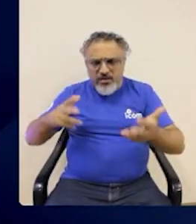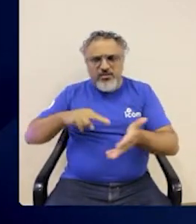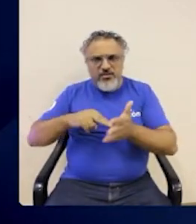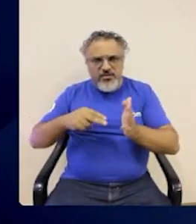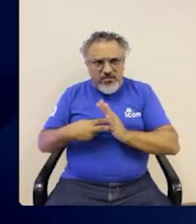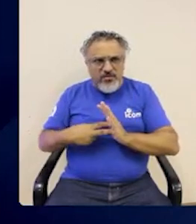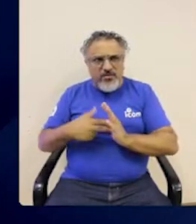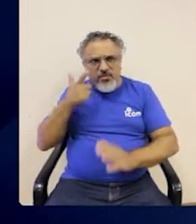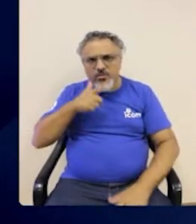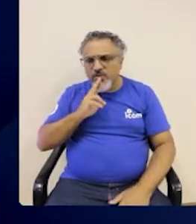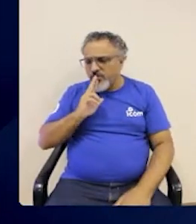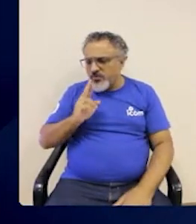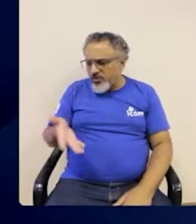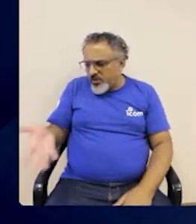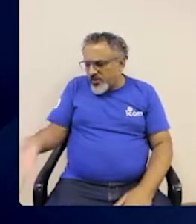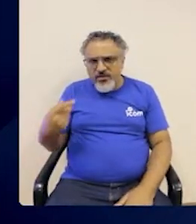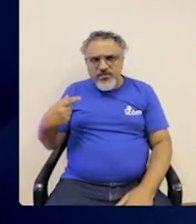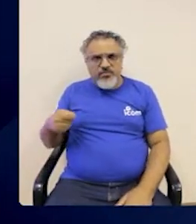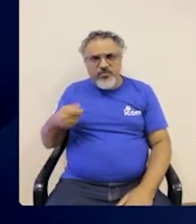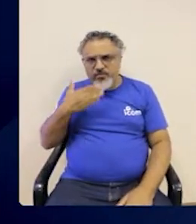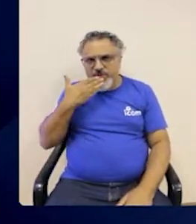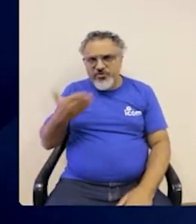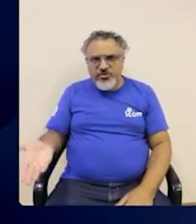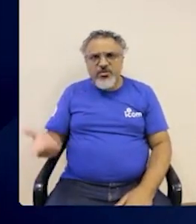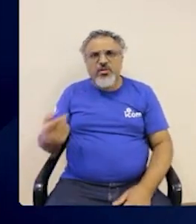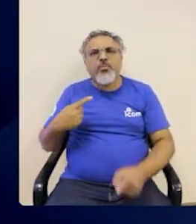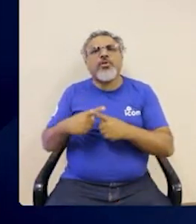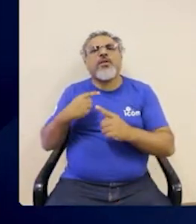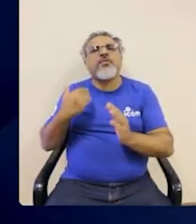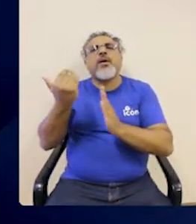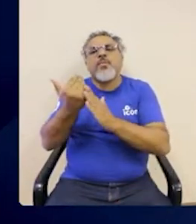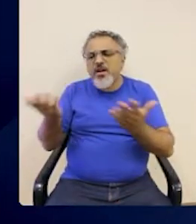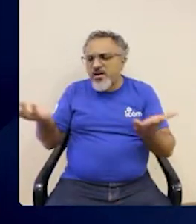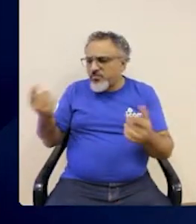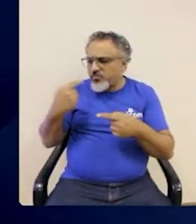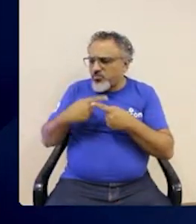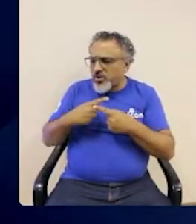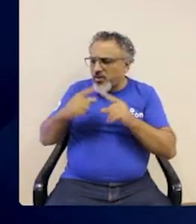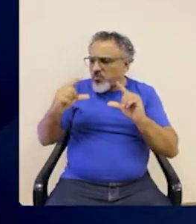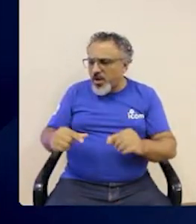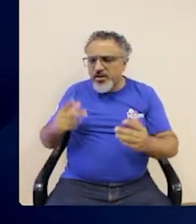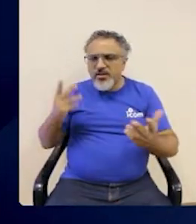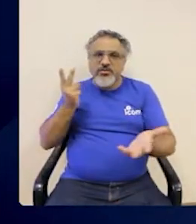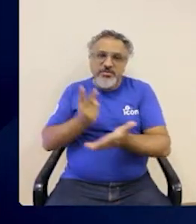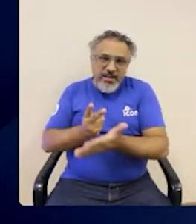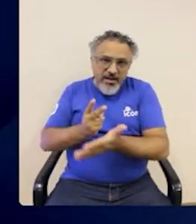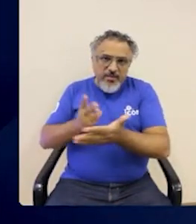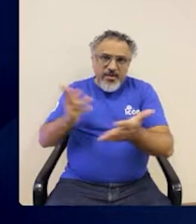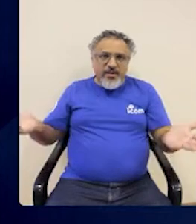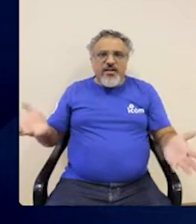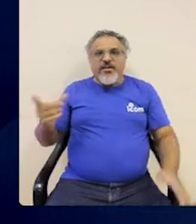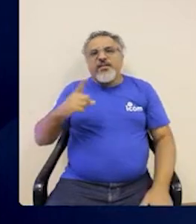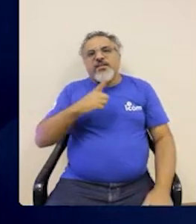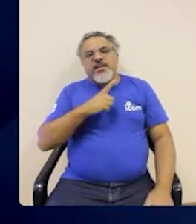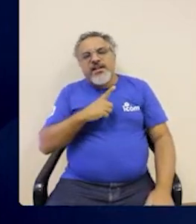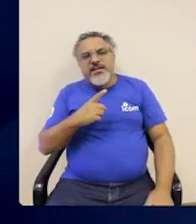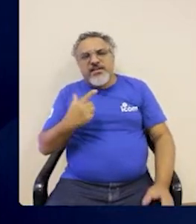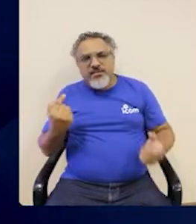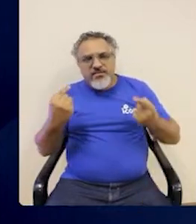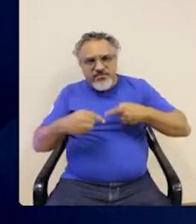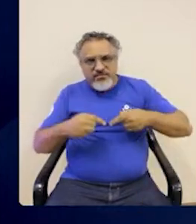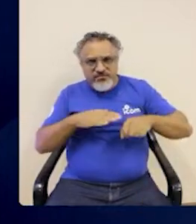significativa e para responder o que a gente tem de demanda mesmo, de fato, de saúde, mas é sempre essa disputa e sempre